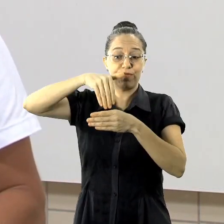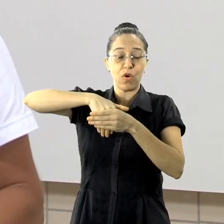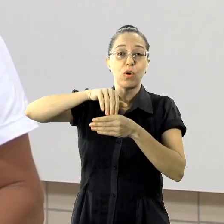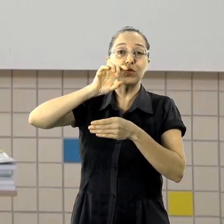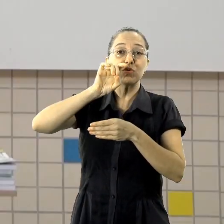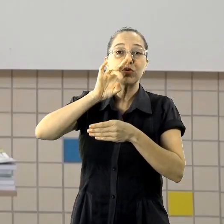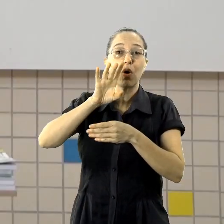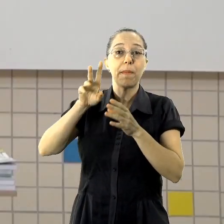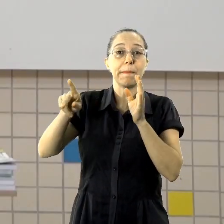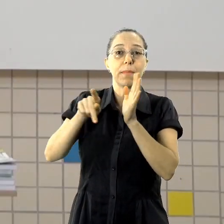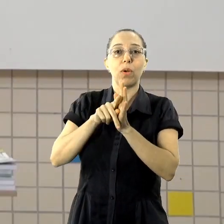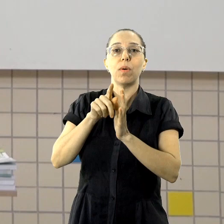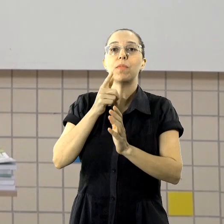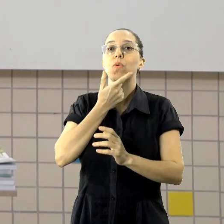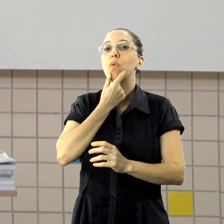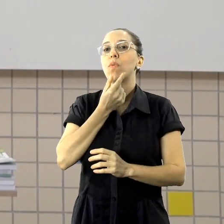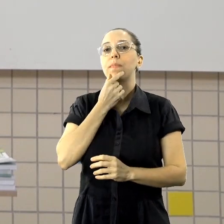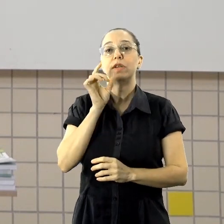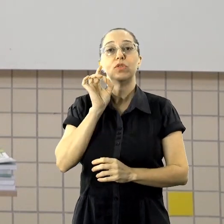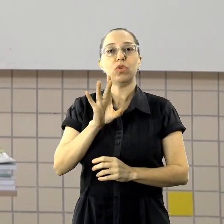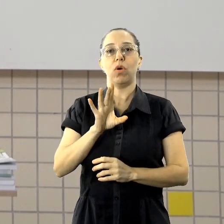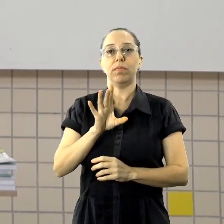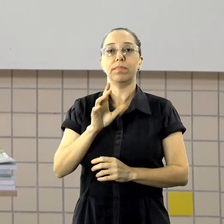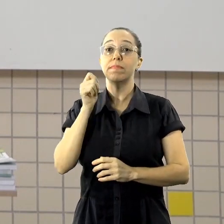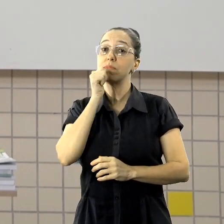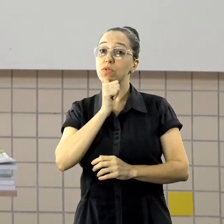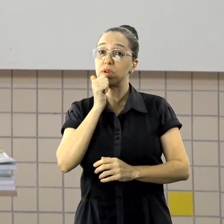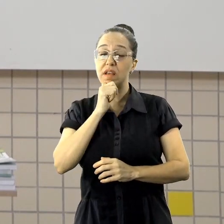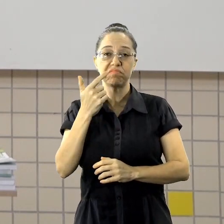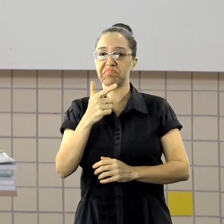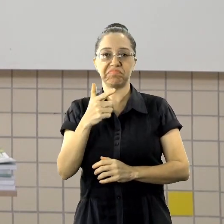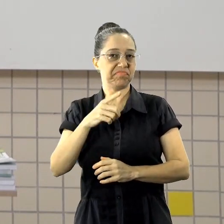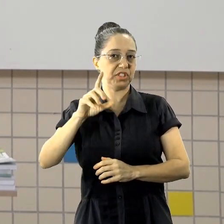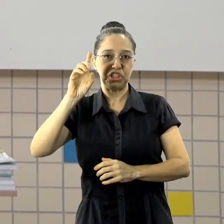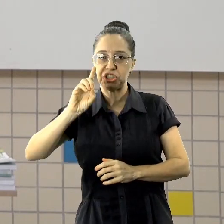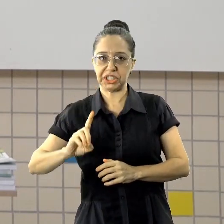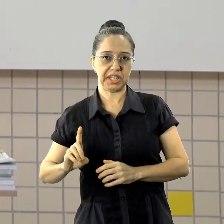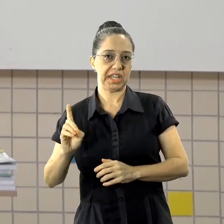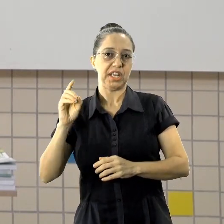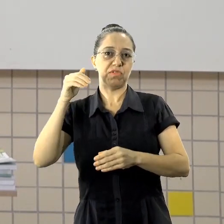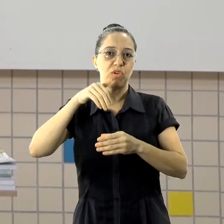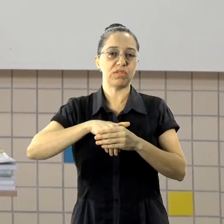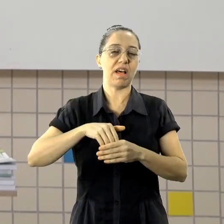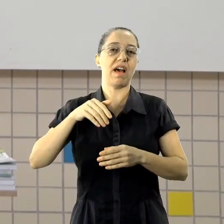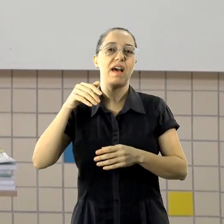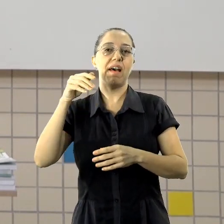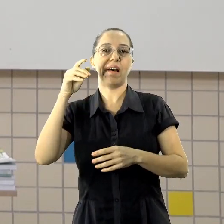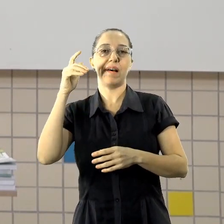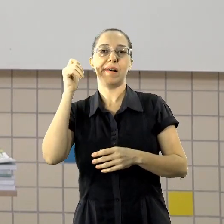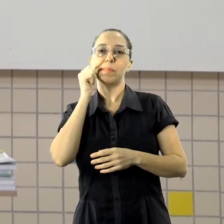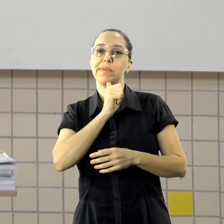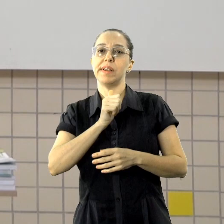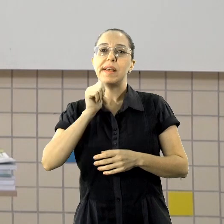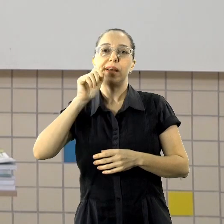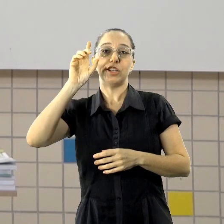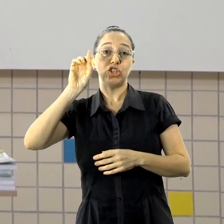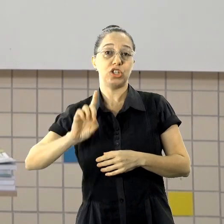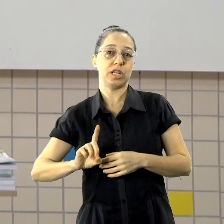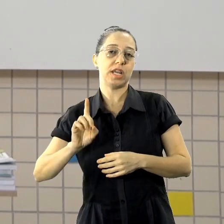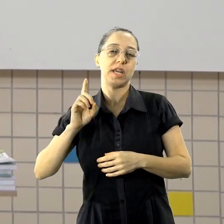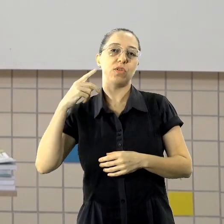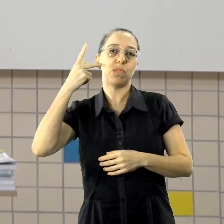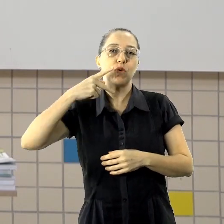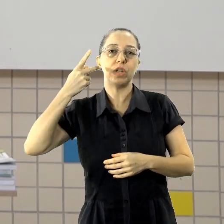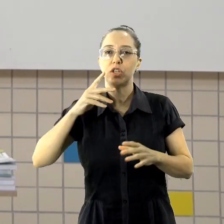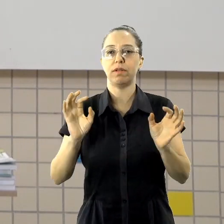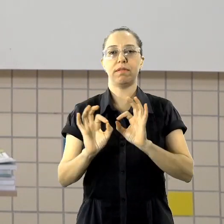masculino. As mulheres elas não tinham direitos políticos, elas não tinham o direito de exercer a política, elas